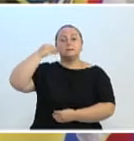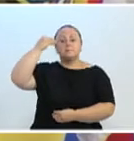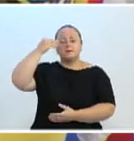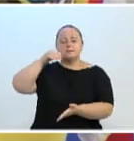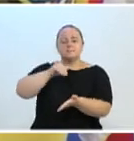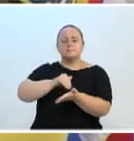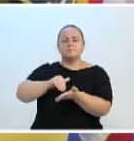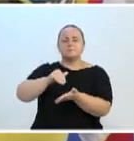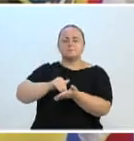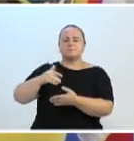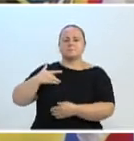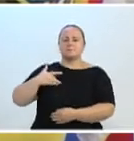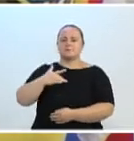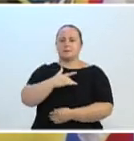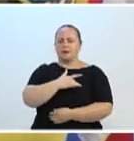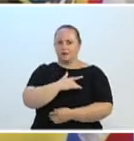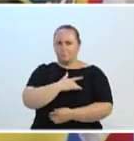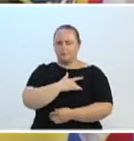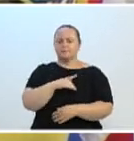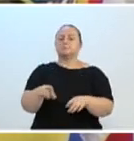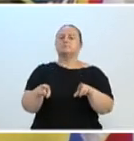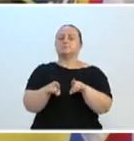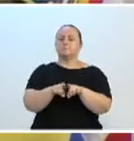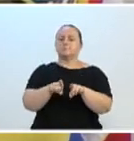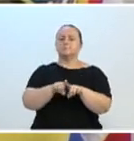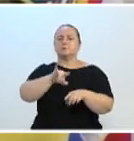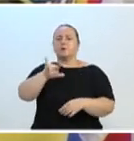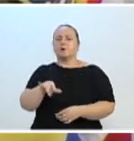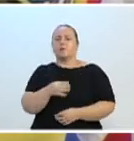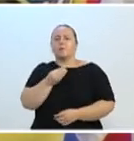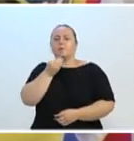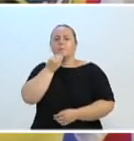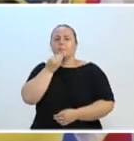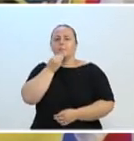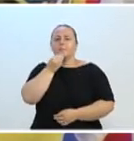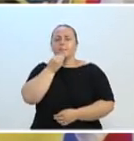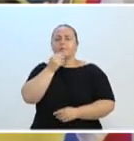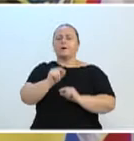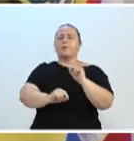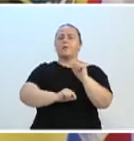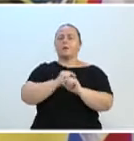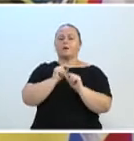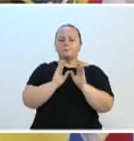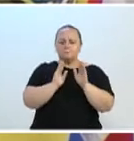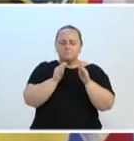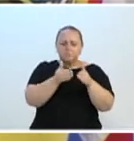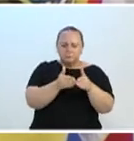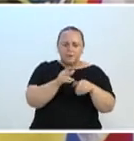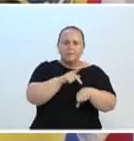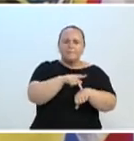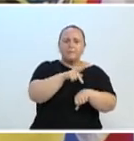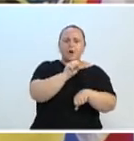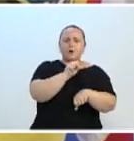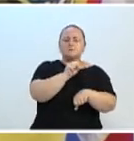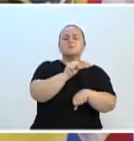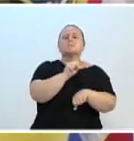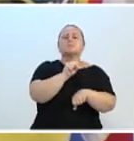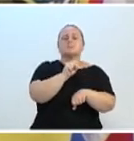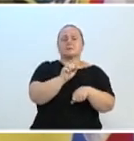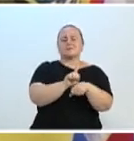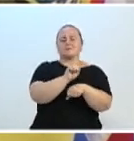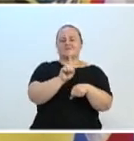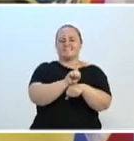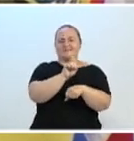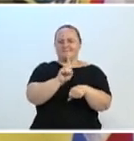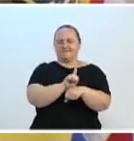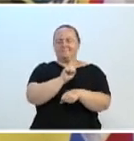municipal de saúde, e mais tarde também tive a oportunidade de fazer uma especialização em gestão. E foi isso que nós